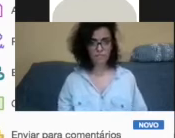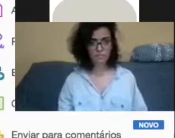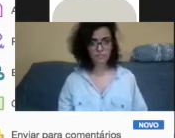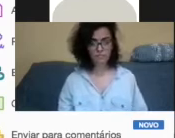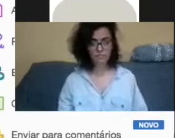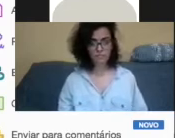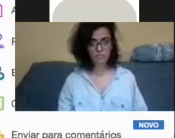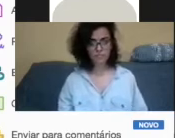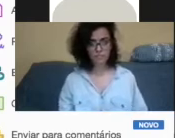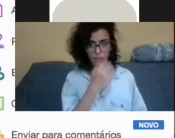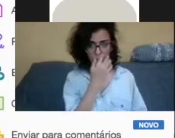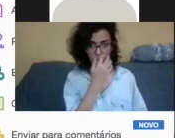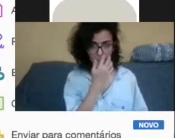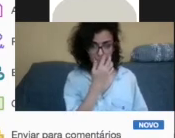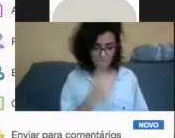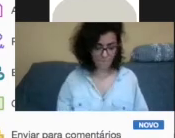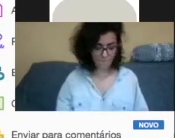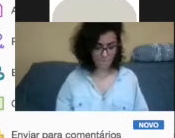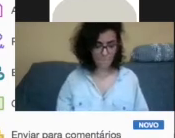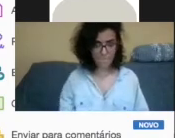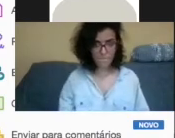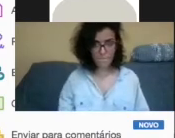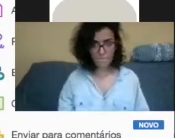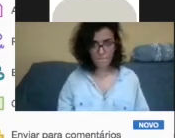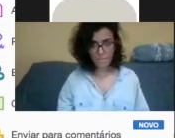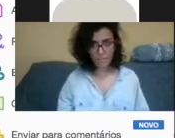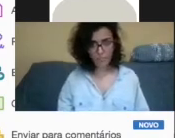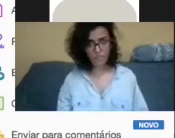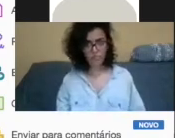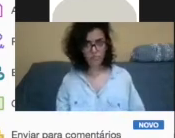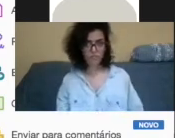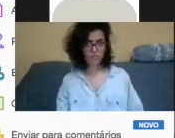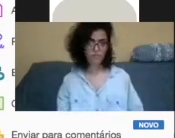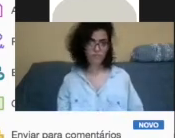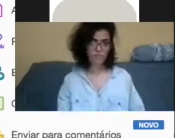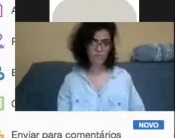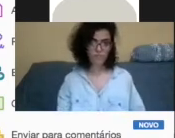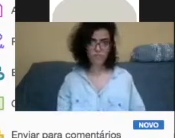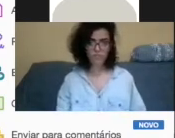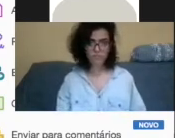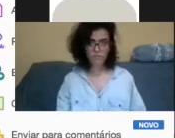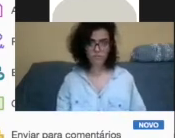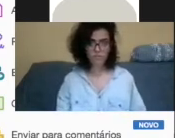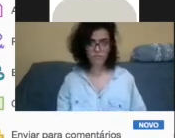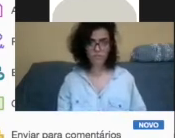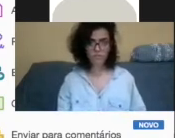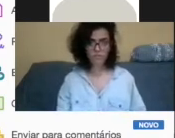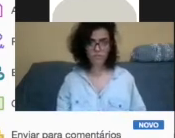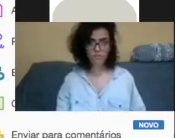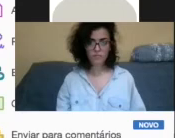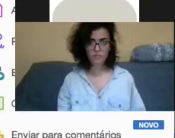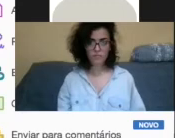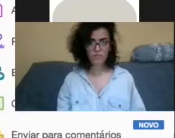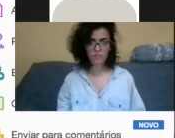imagens, palavras fáceis e recursos de acessibilidade. Se você tiver dificuldades, peça para alguém ler com você,